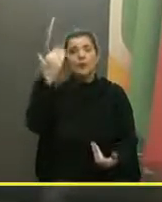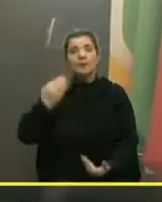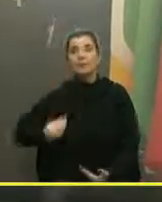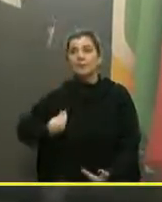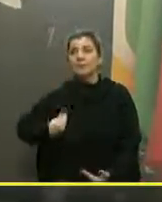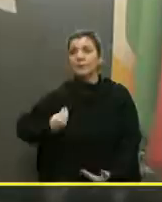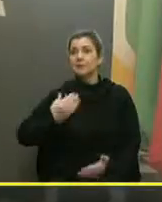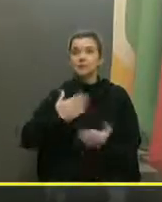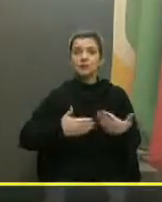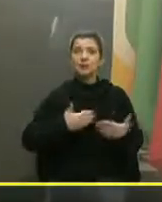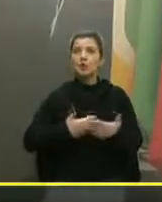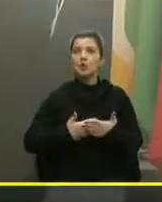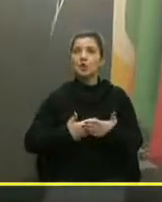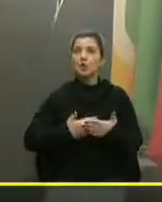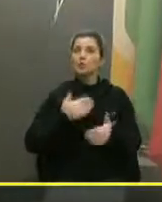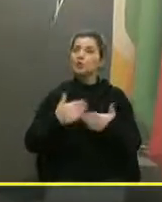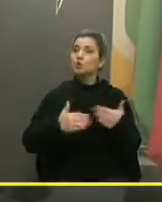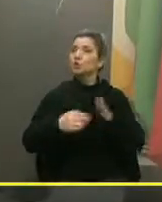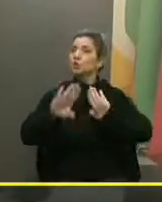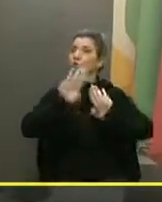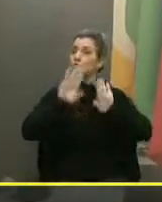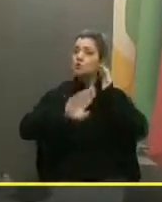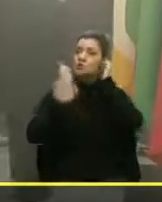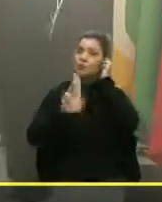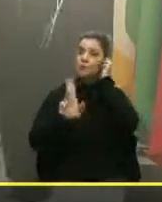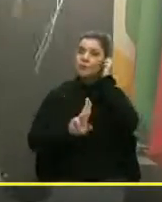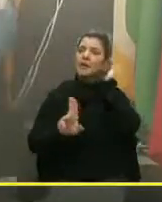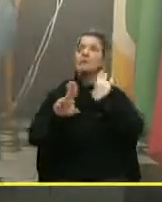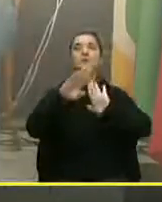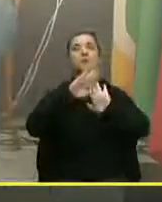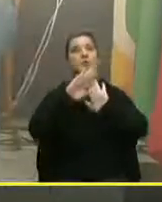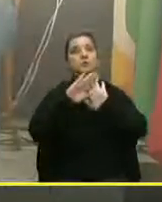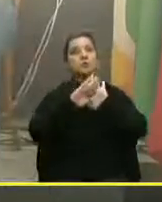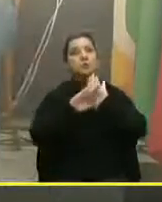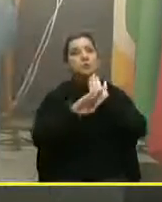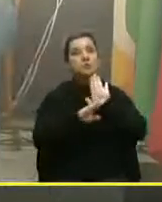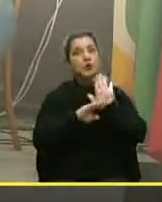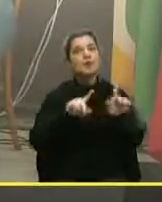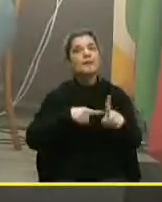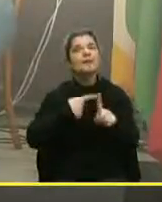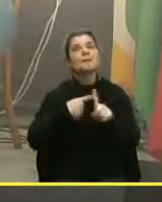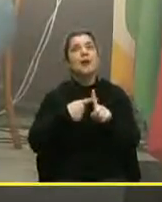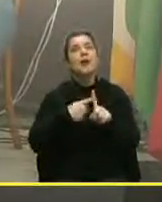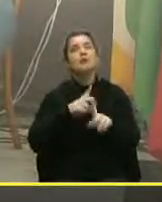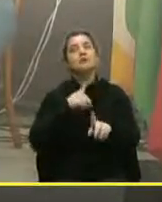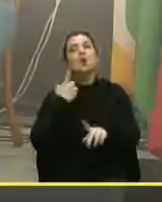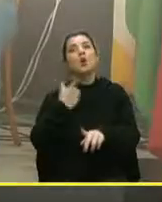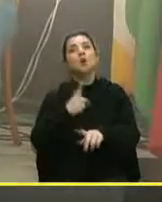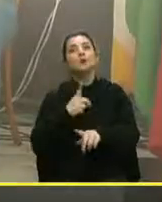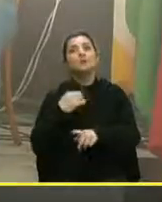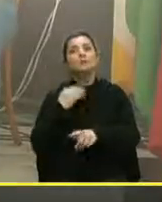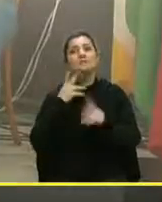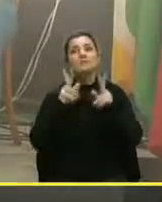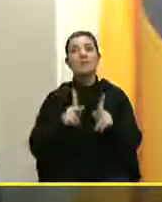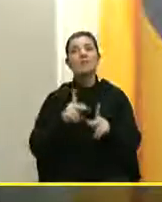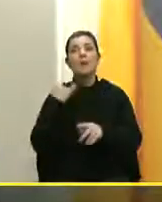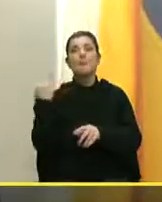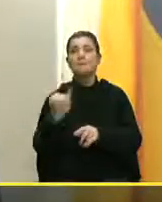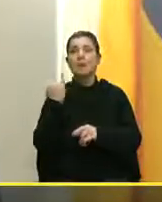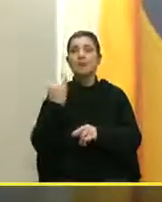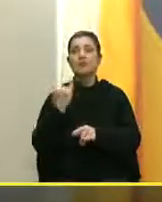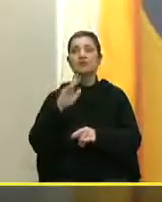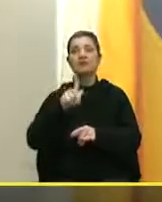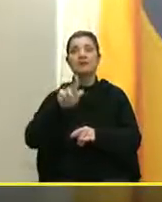é todos aqueles nominados pelo protocolo e mais um mais um adendo mais uma pessoa que foi super importante nesse trabalho todo a